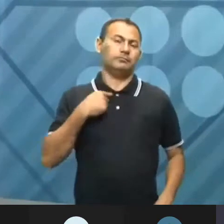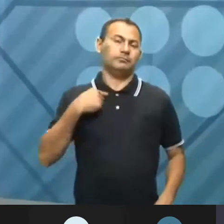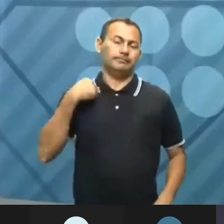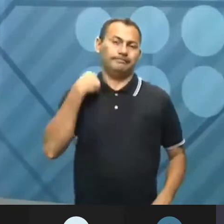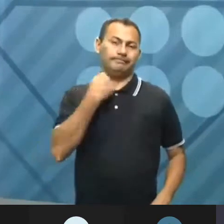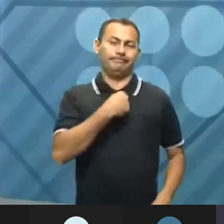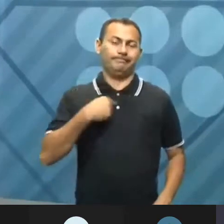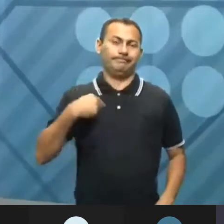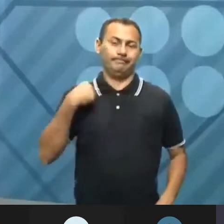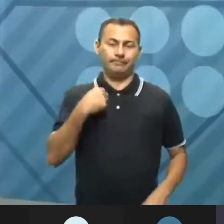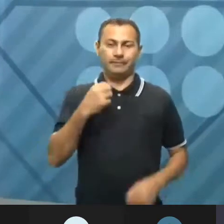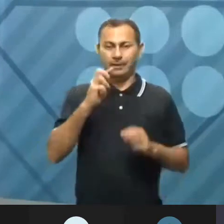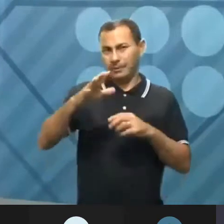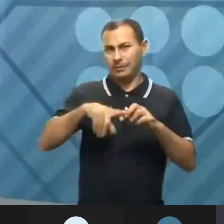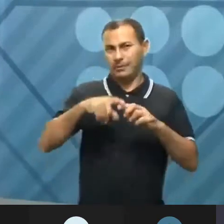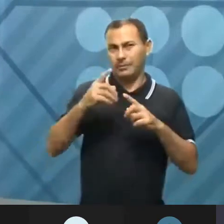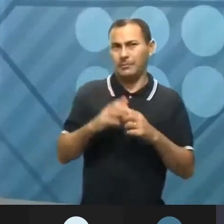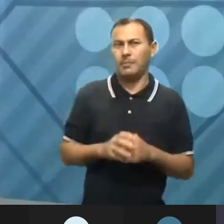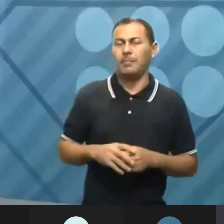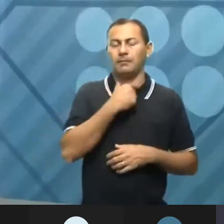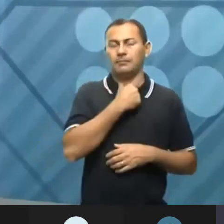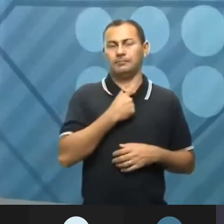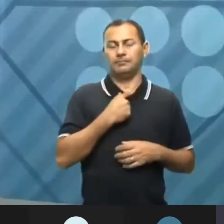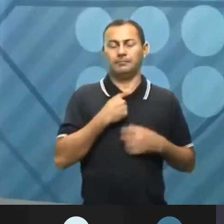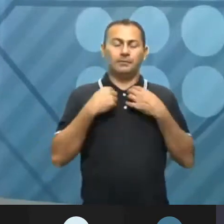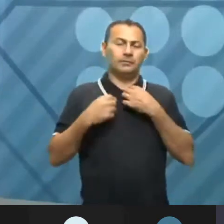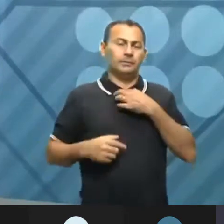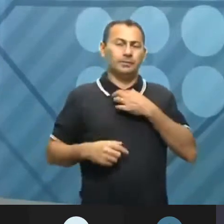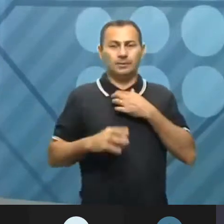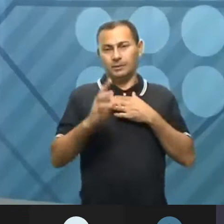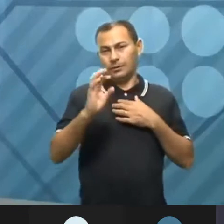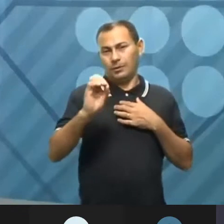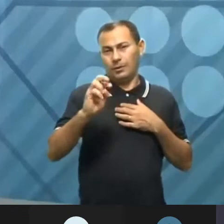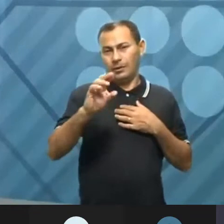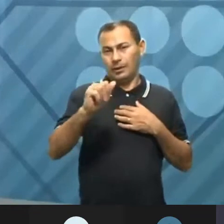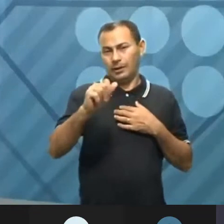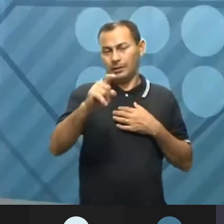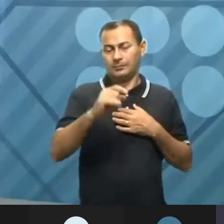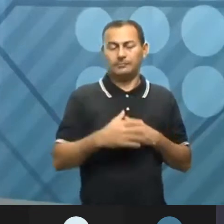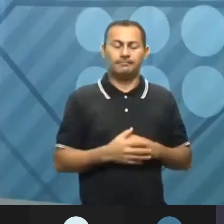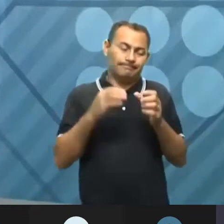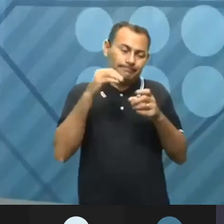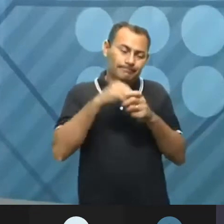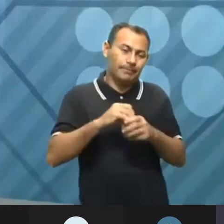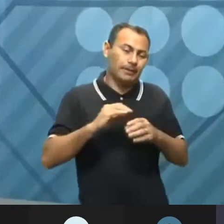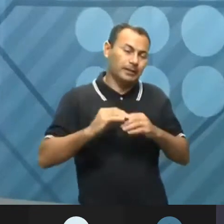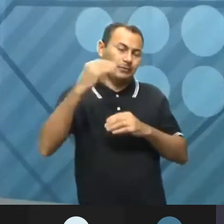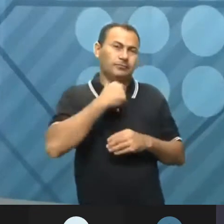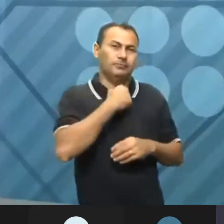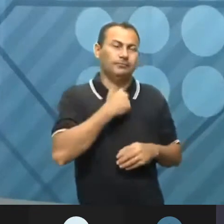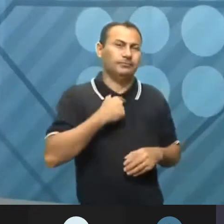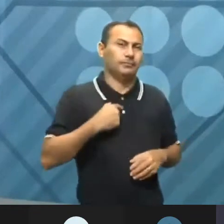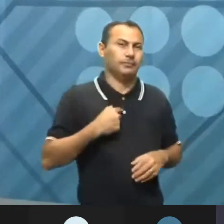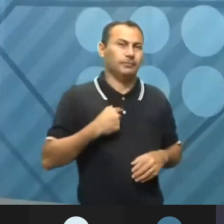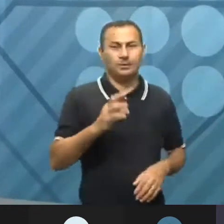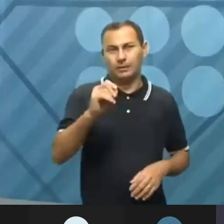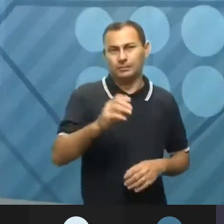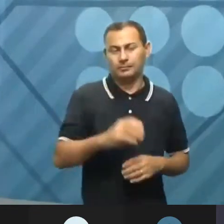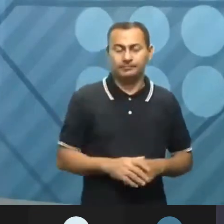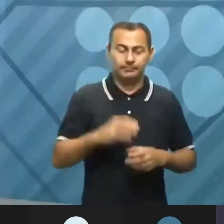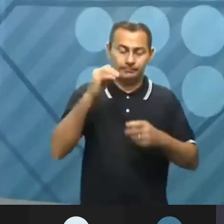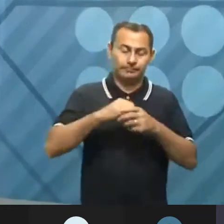torso inteiro, vai estar mais ou menos aqui, ó, nessa região alta aqui do tórax, tá? Aqui bem na porção mais alta aqui do